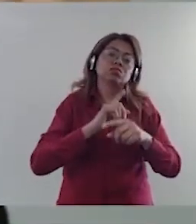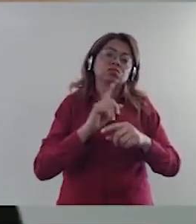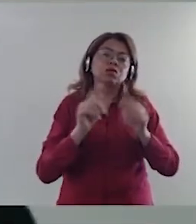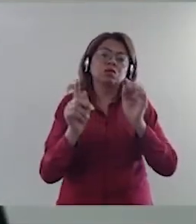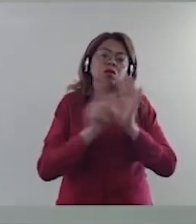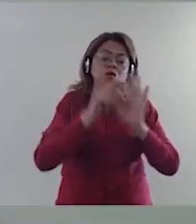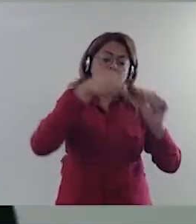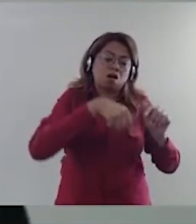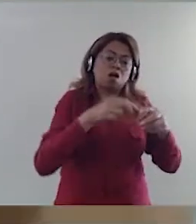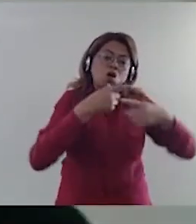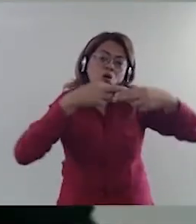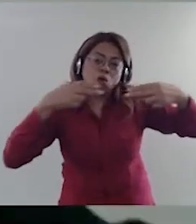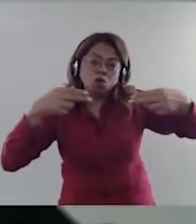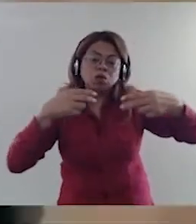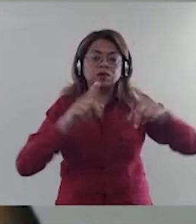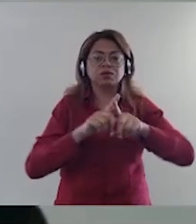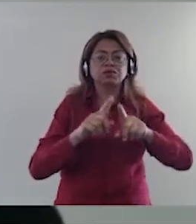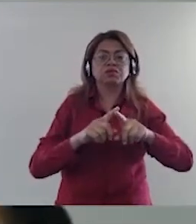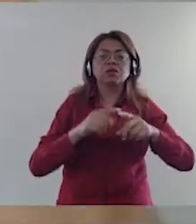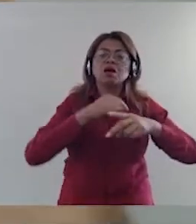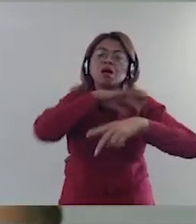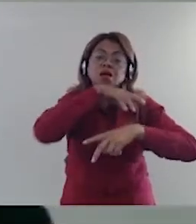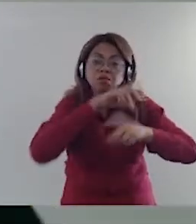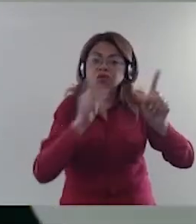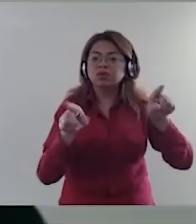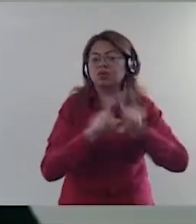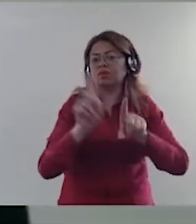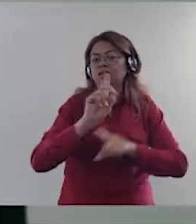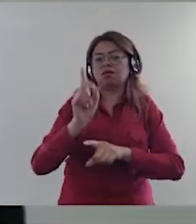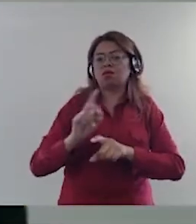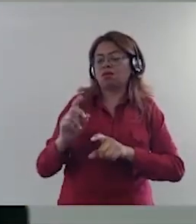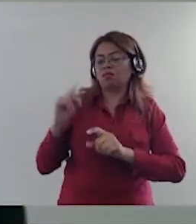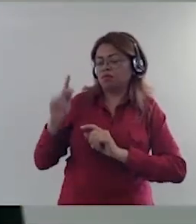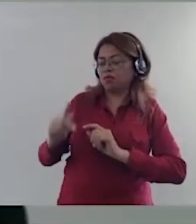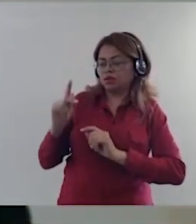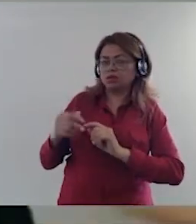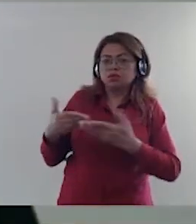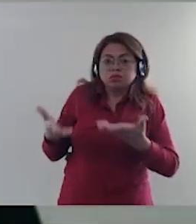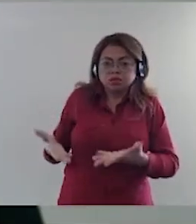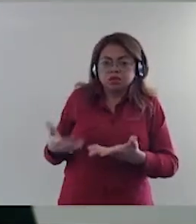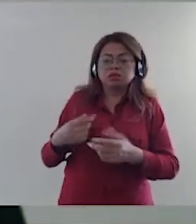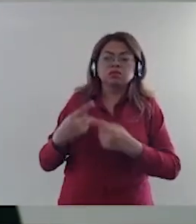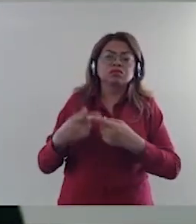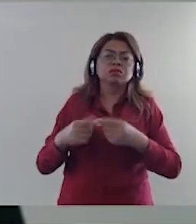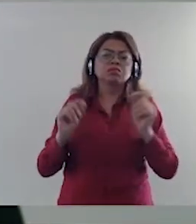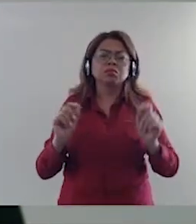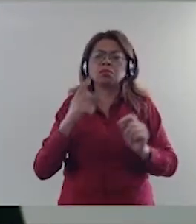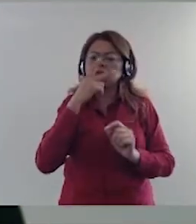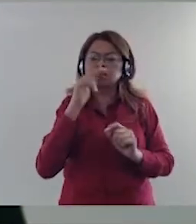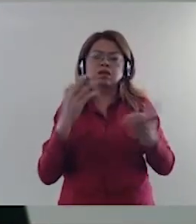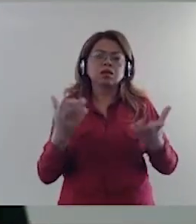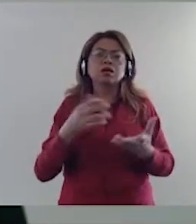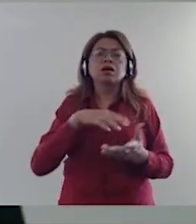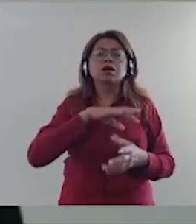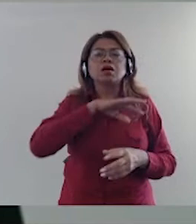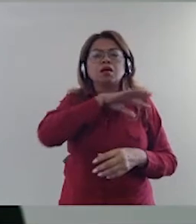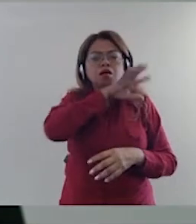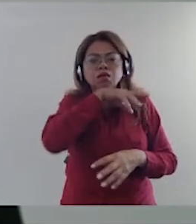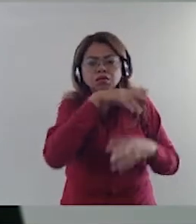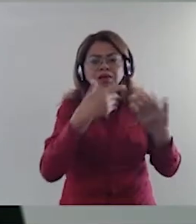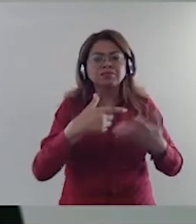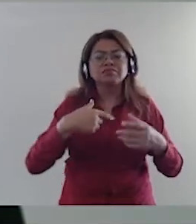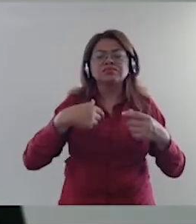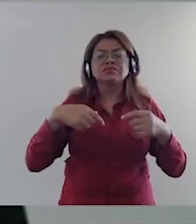ser coisas, mas também não são pessoas, eles estão aí numa situação de trânsito como seres sencientes que são.